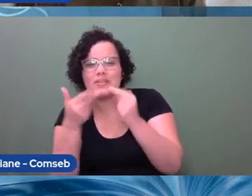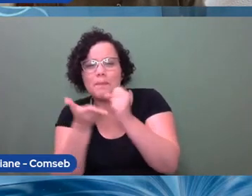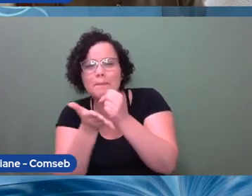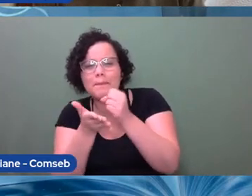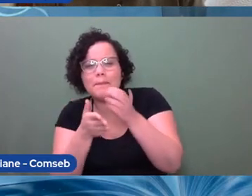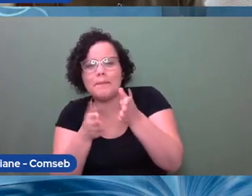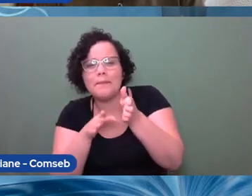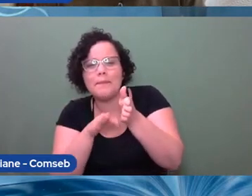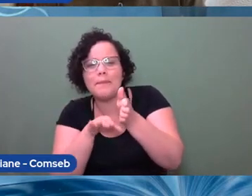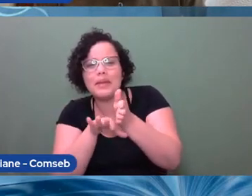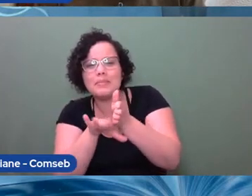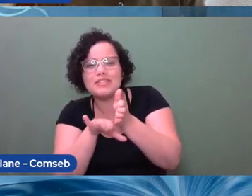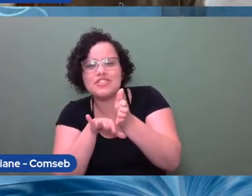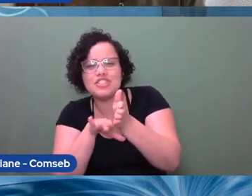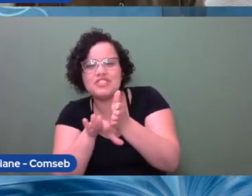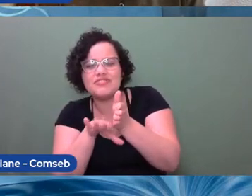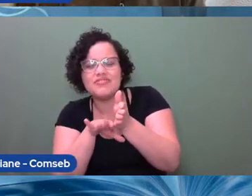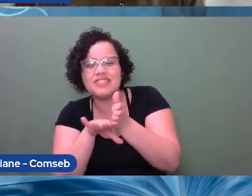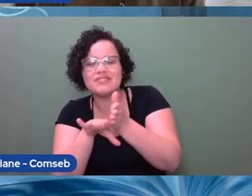eu não estou aqui querendo criar